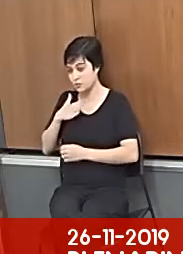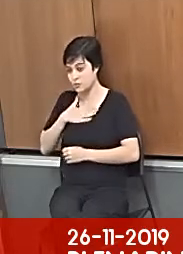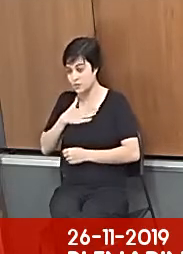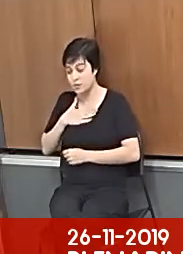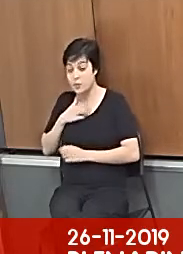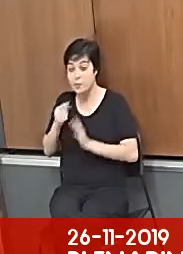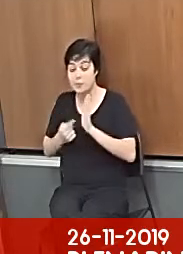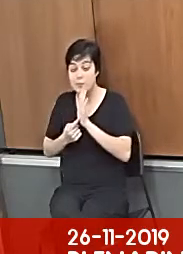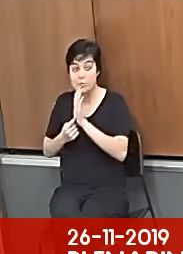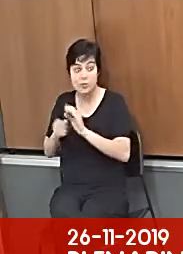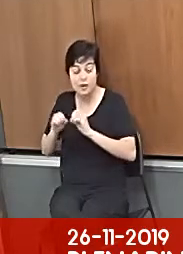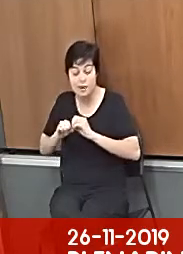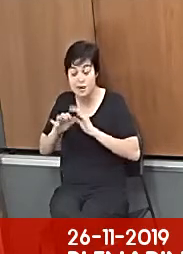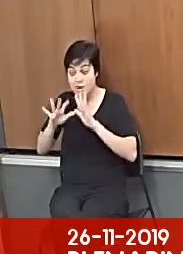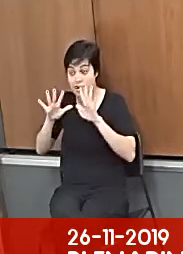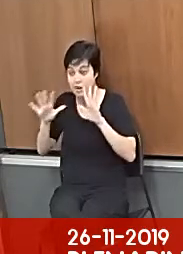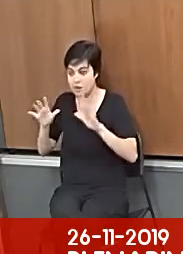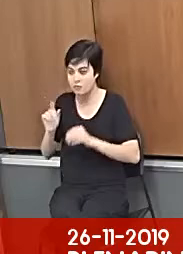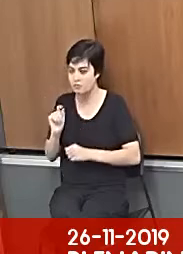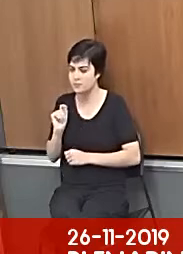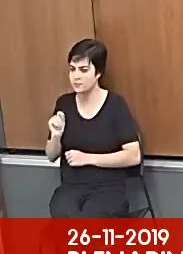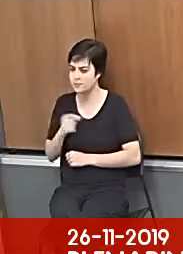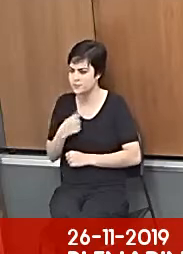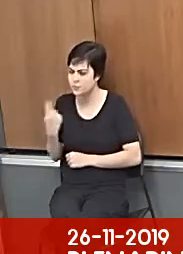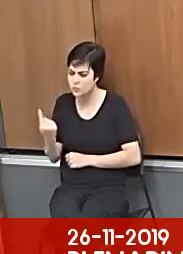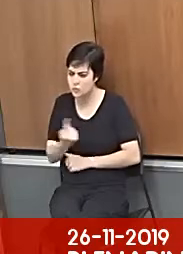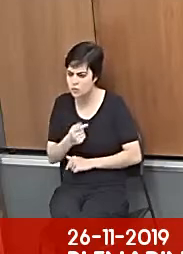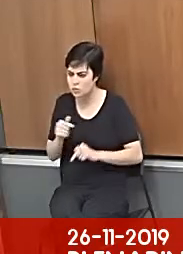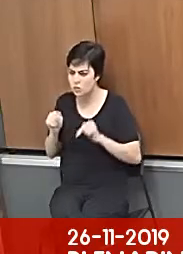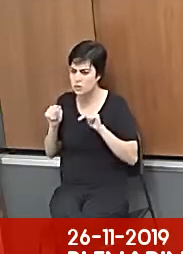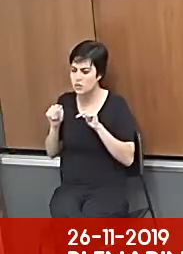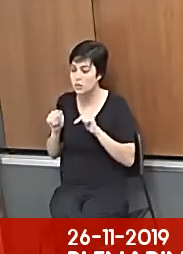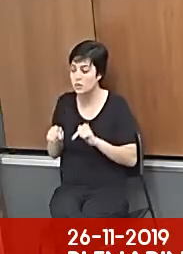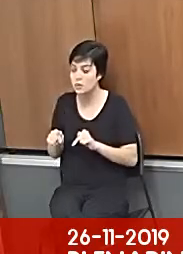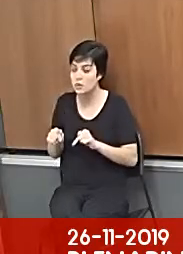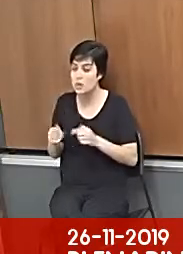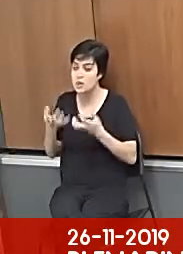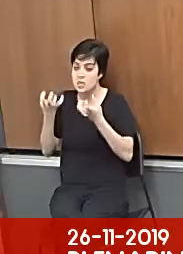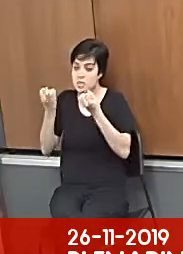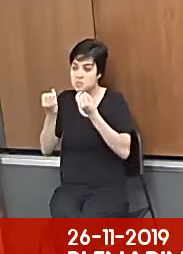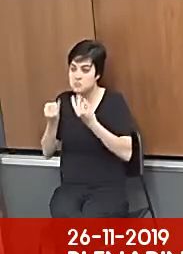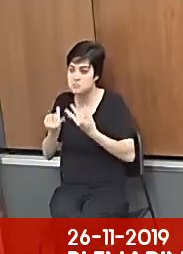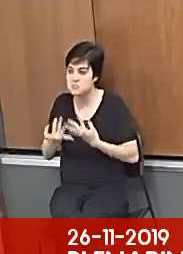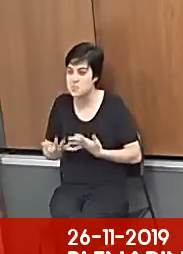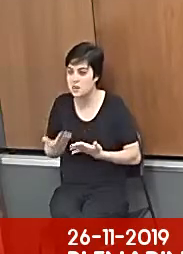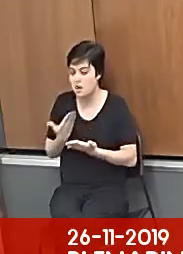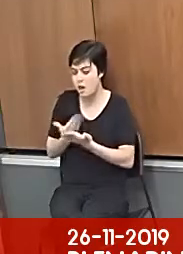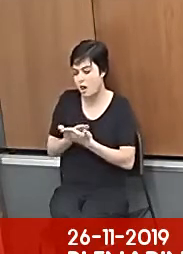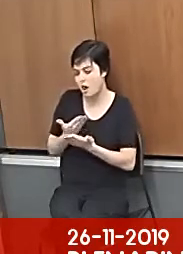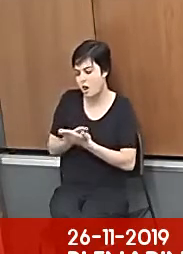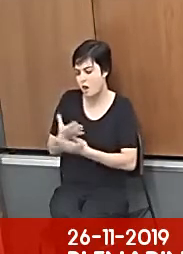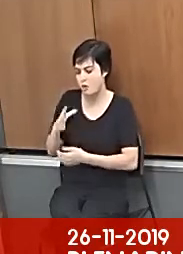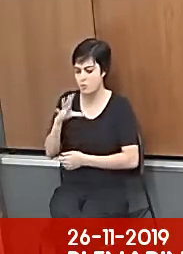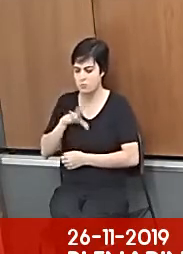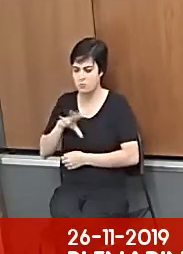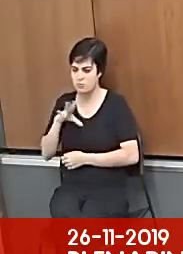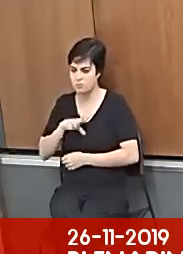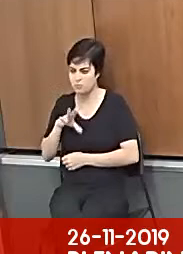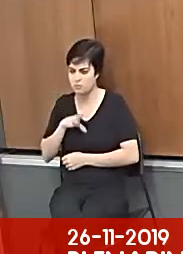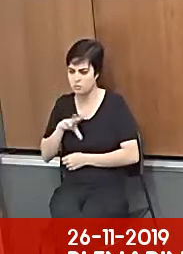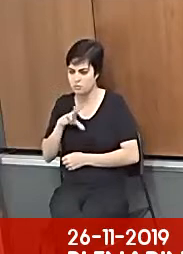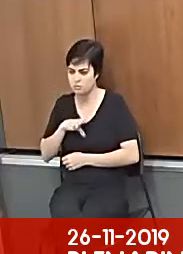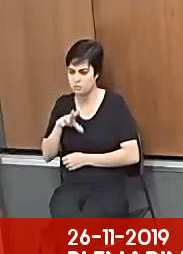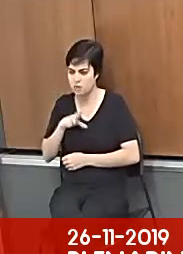coisa muito clara aqui. Nós não estamos falando aqui de aulas de português